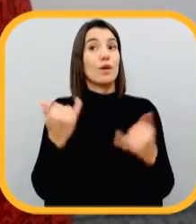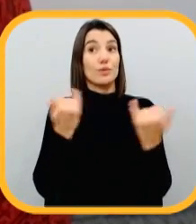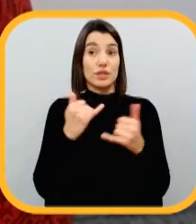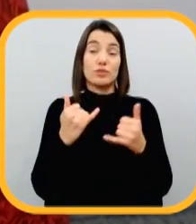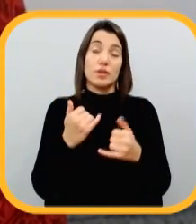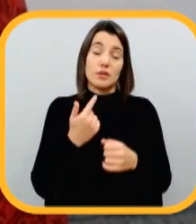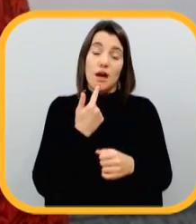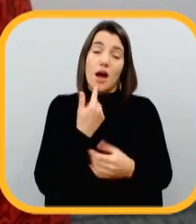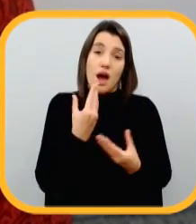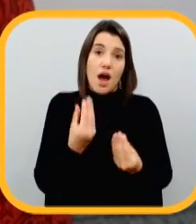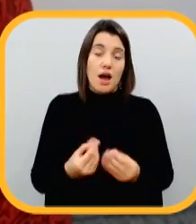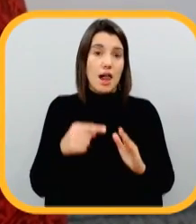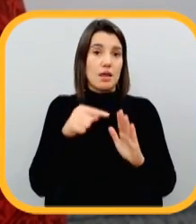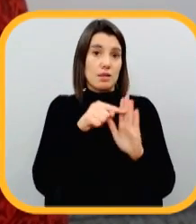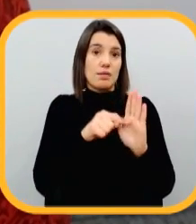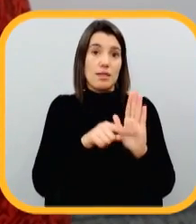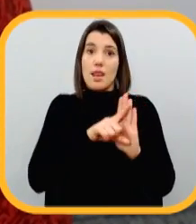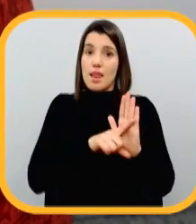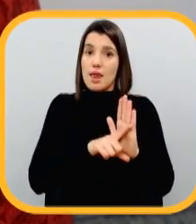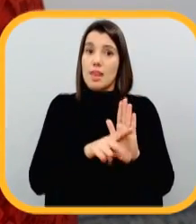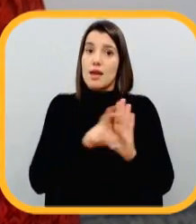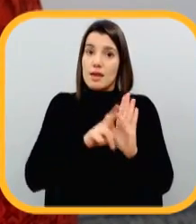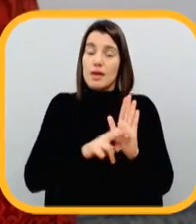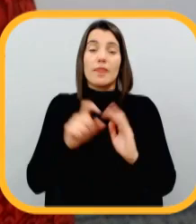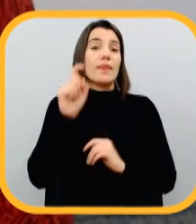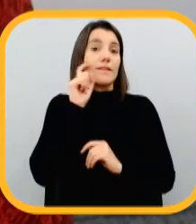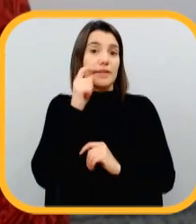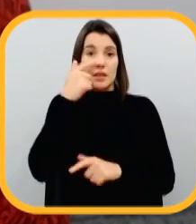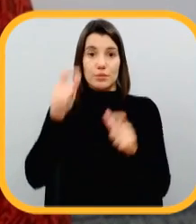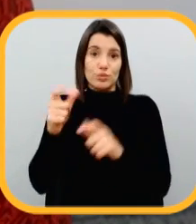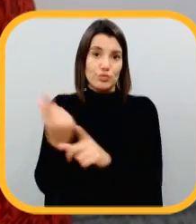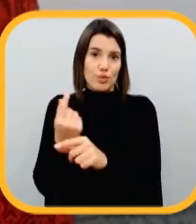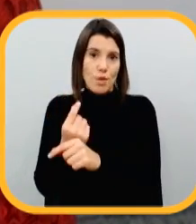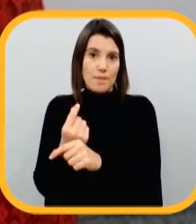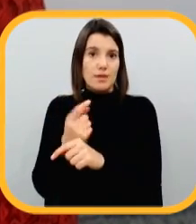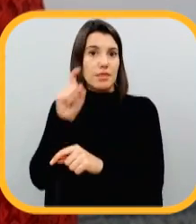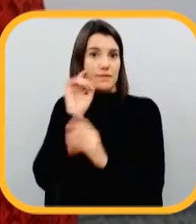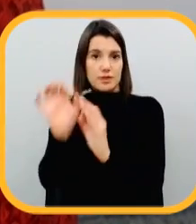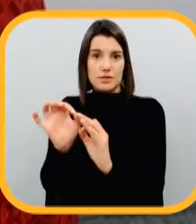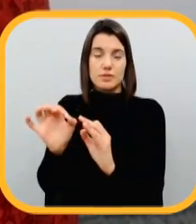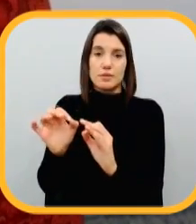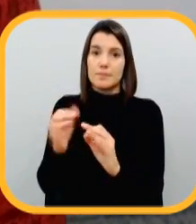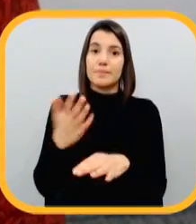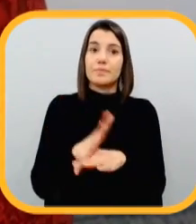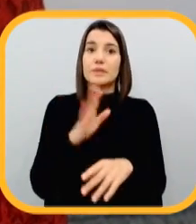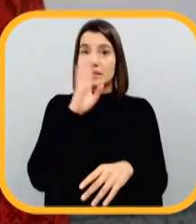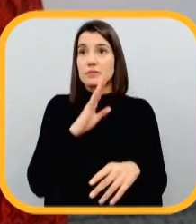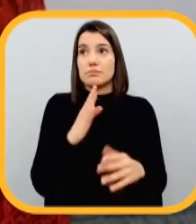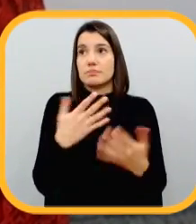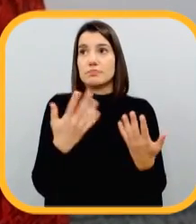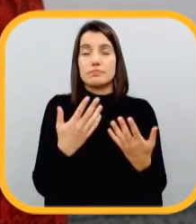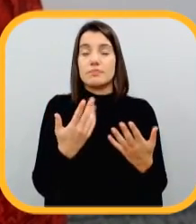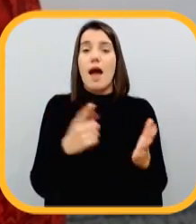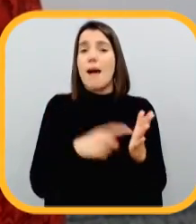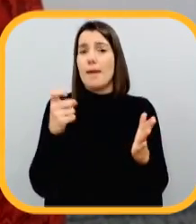felizmente, existem muitas leis e regras que defendem de alguma maneira o consumidor e, por isso, se calhar se formos para um mercado como